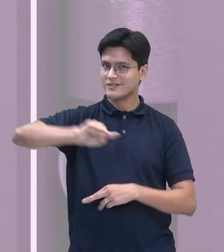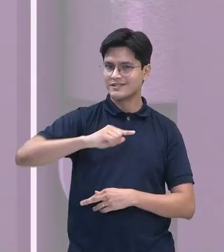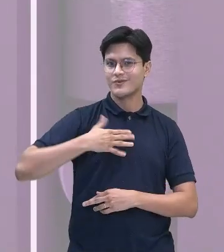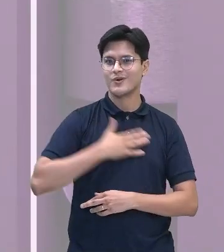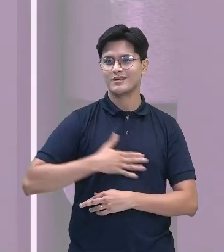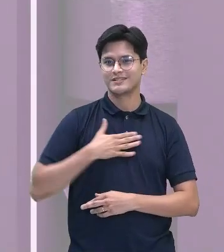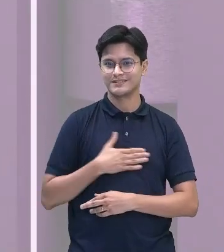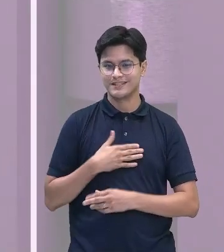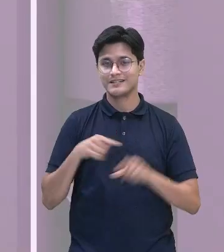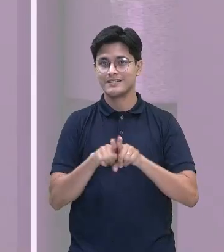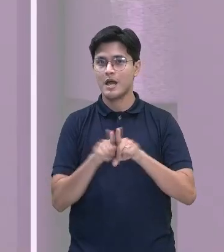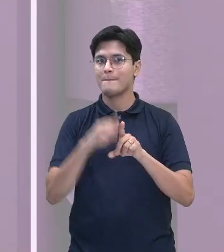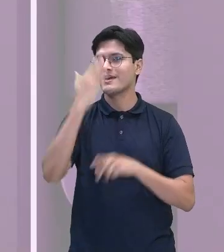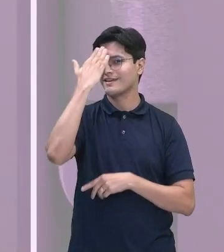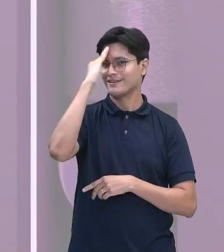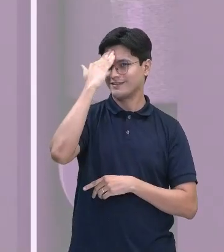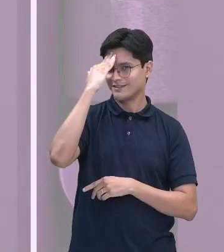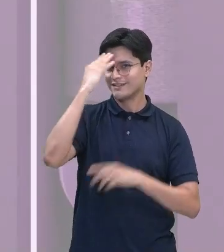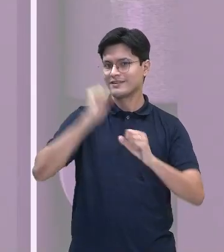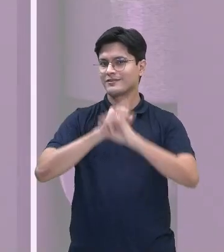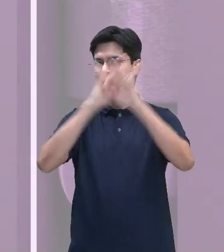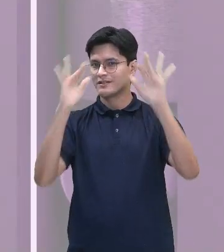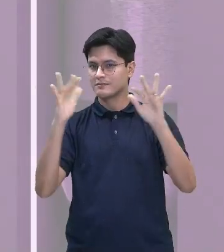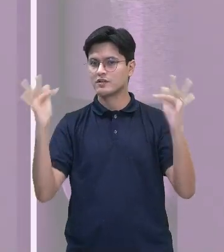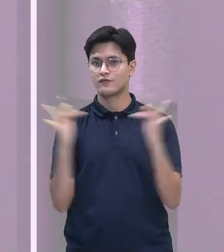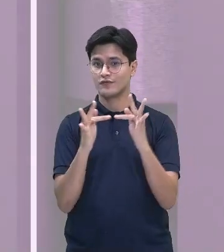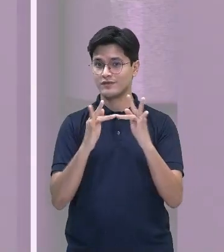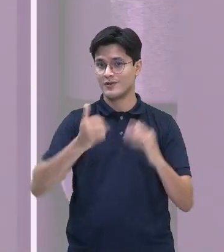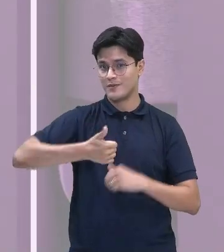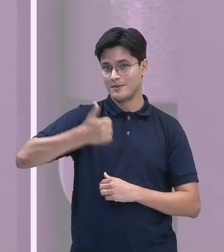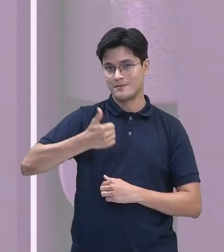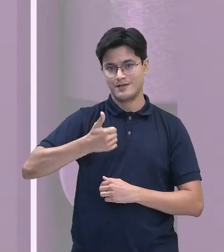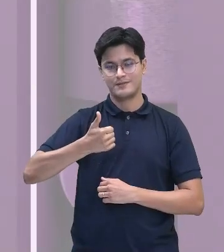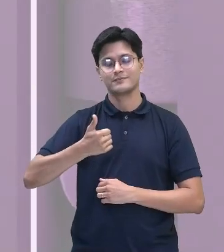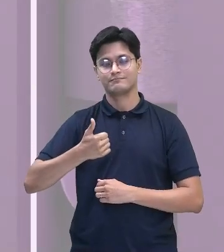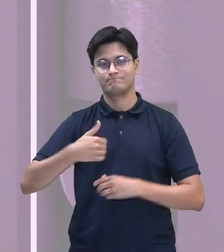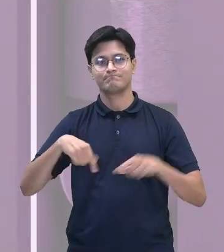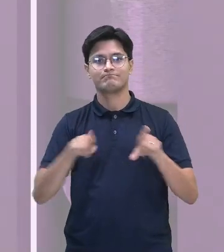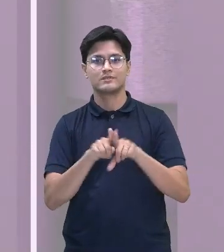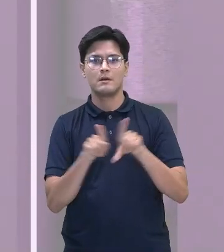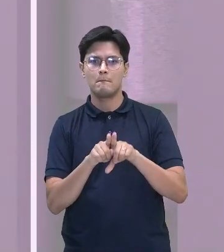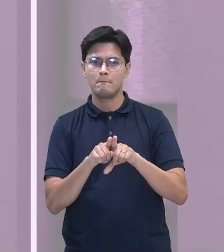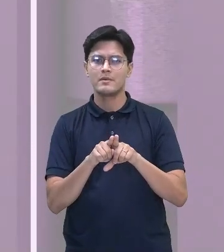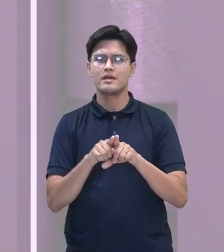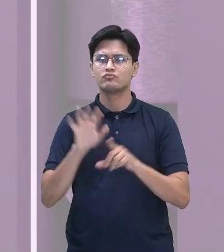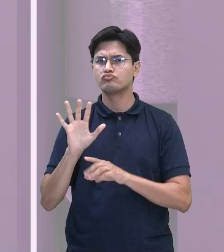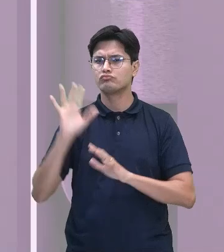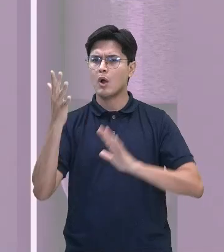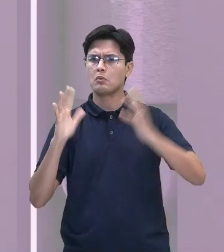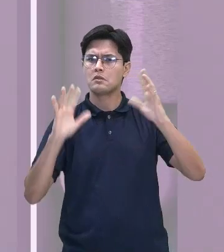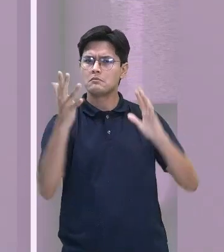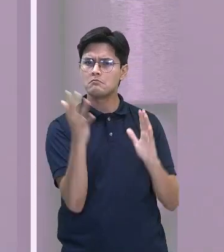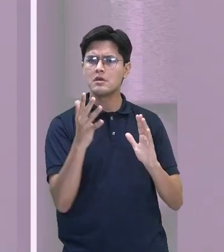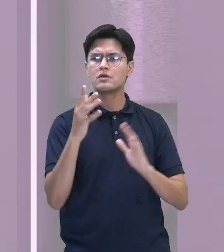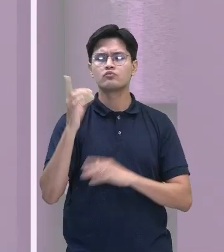tem entendido essa relação aí de função do primeiro grau, né? E os fatos, os acontecimentos, né,